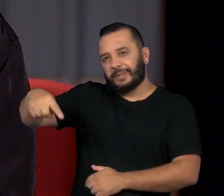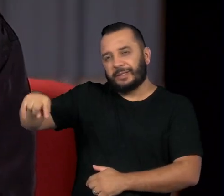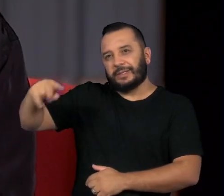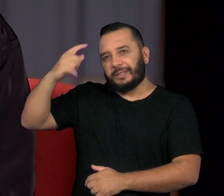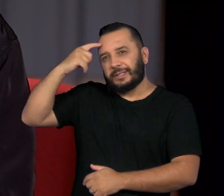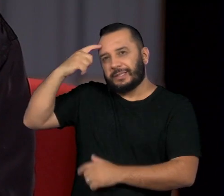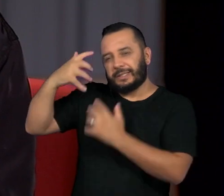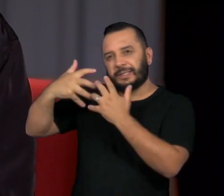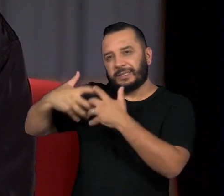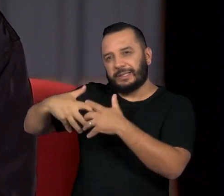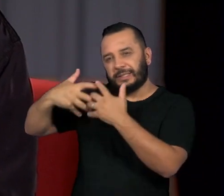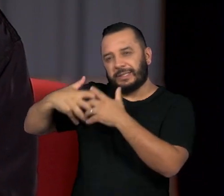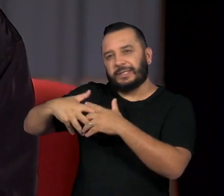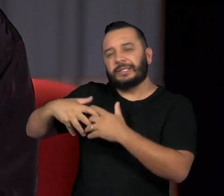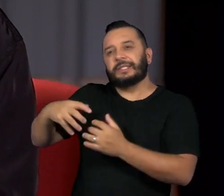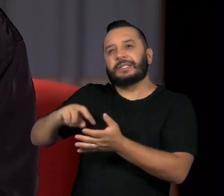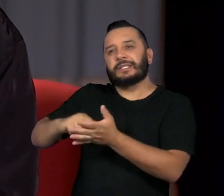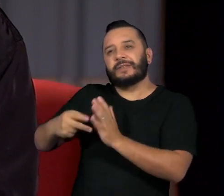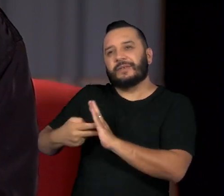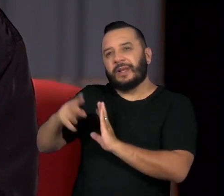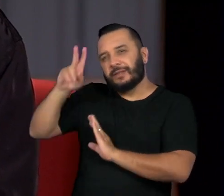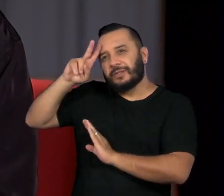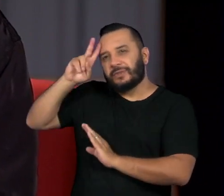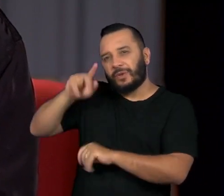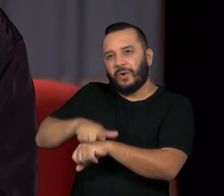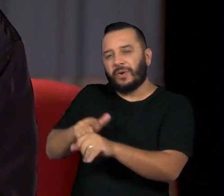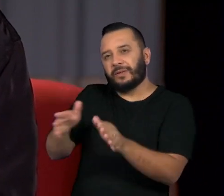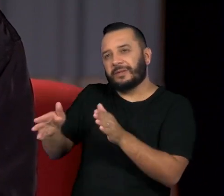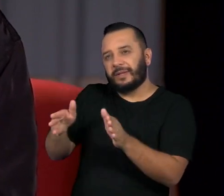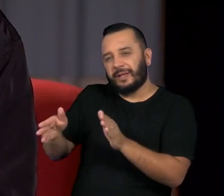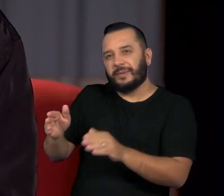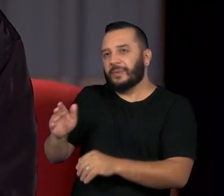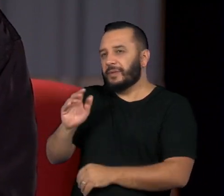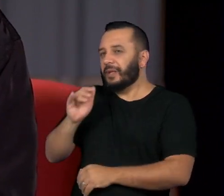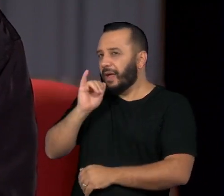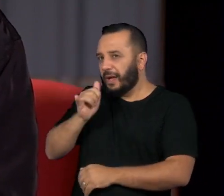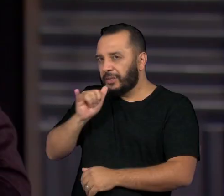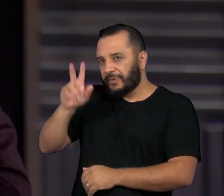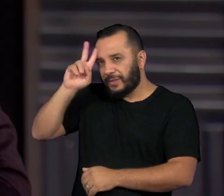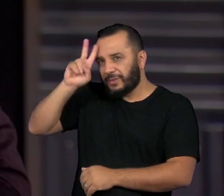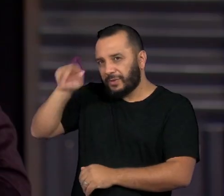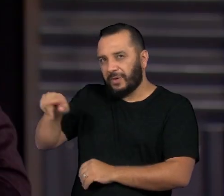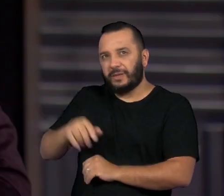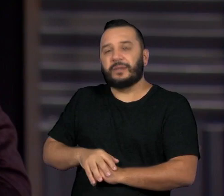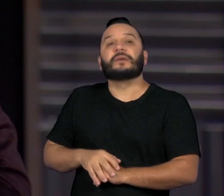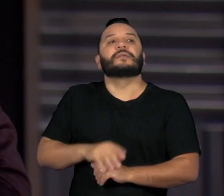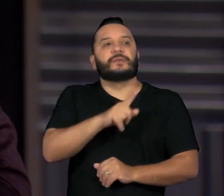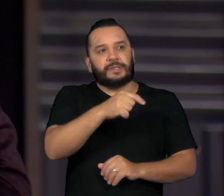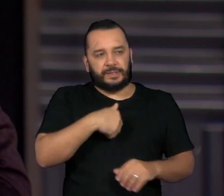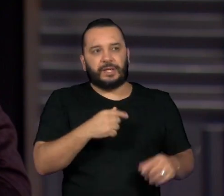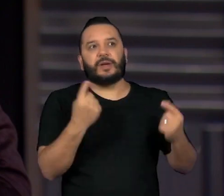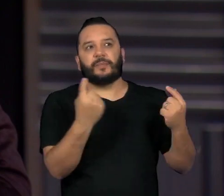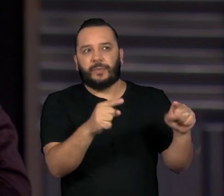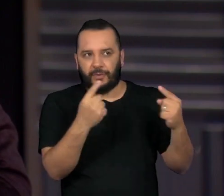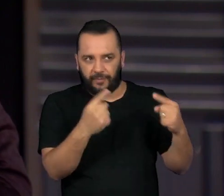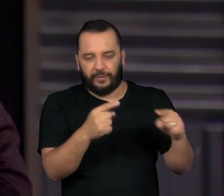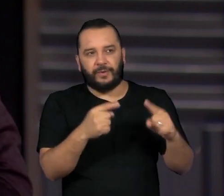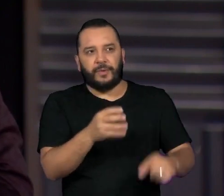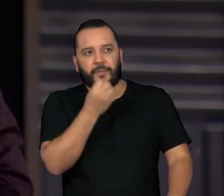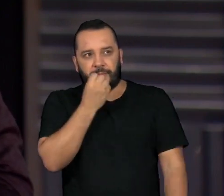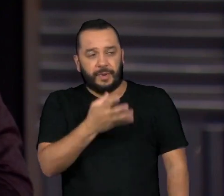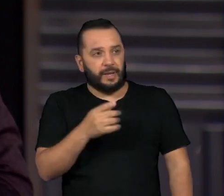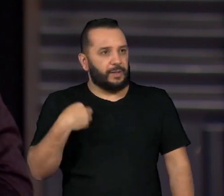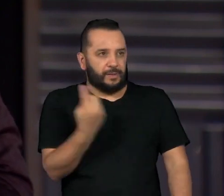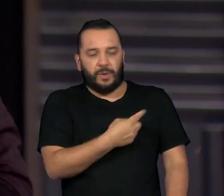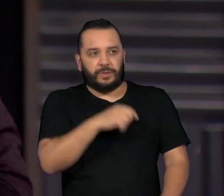buscasse o sentido daquela história, o sentido do tempo, da narrativa daquela história. E provocou muito bem. Por isso que nós não vamos